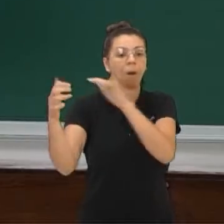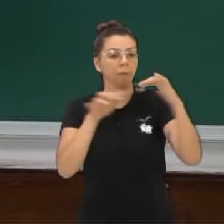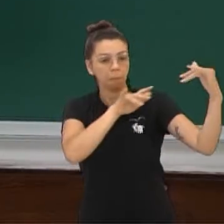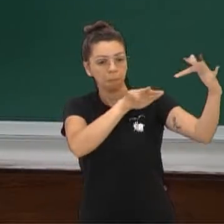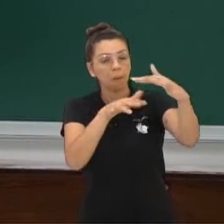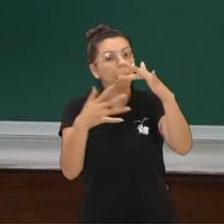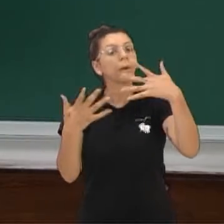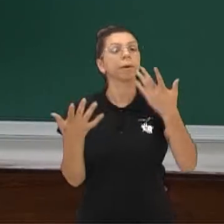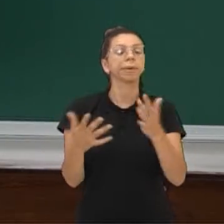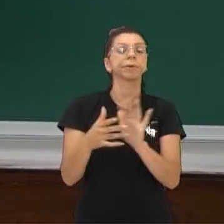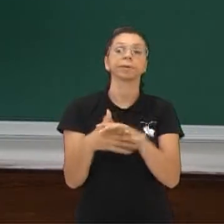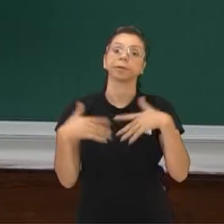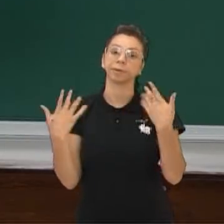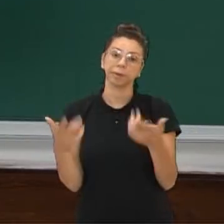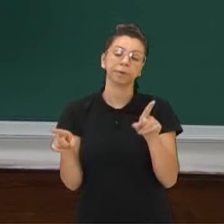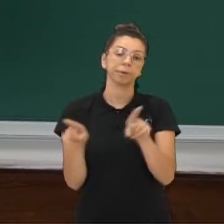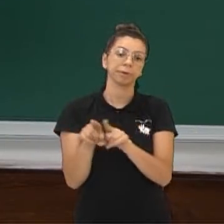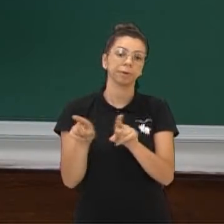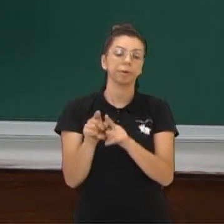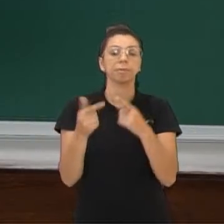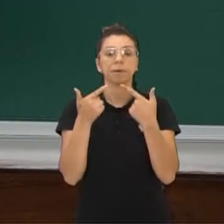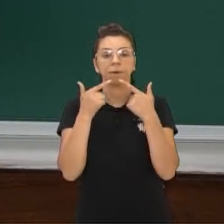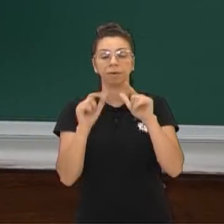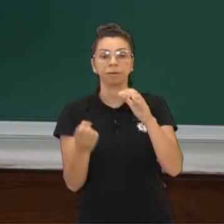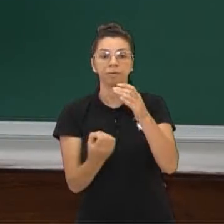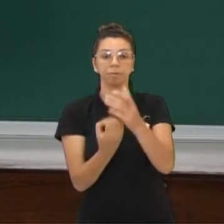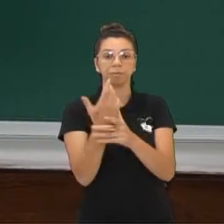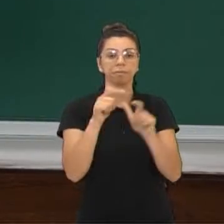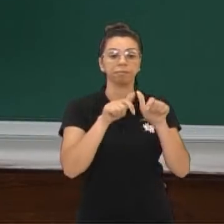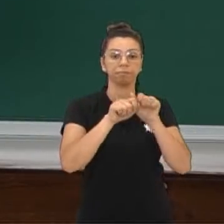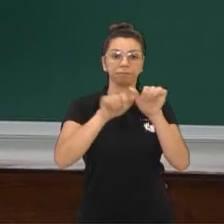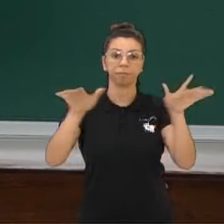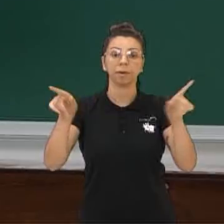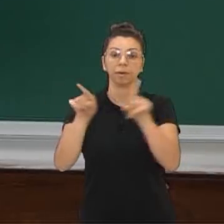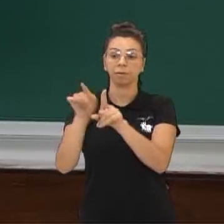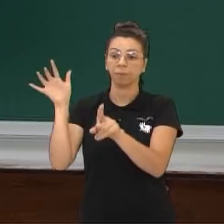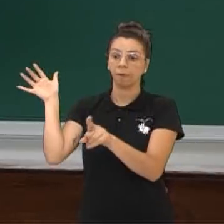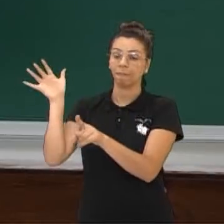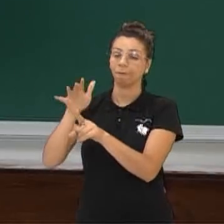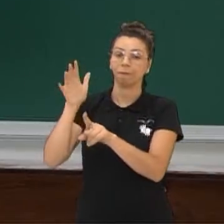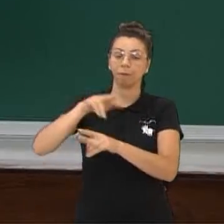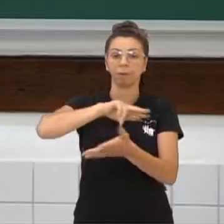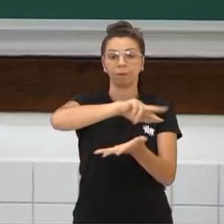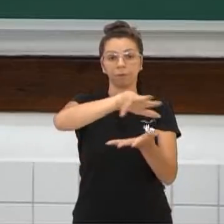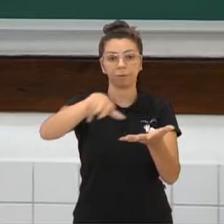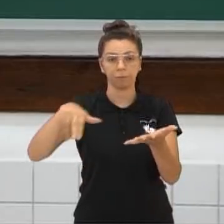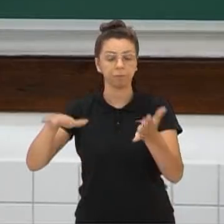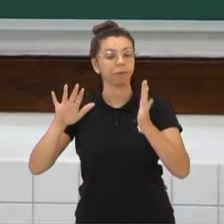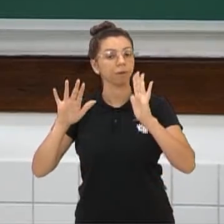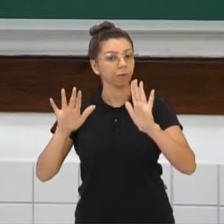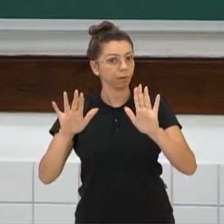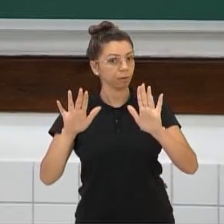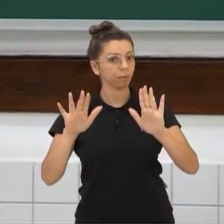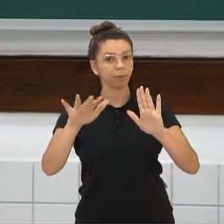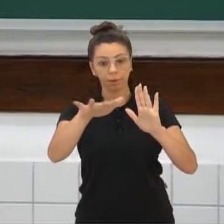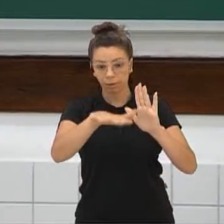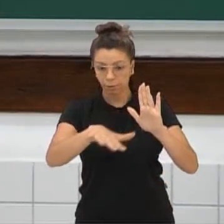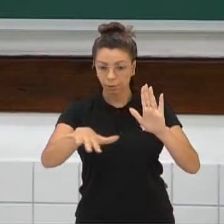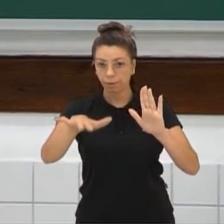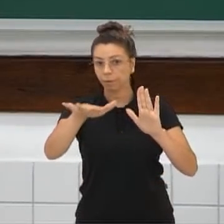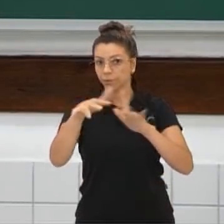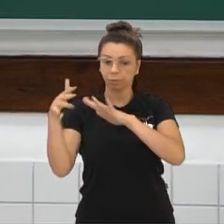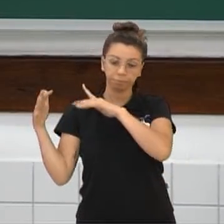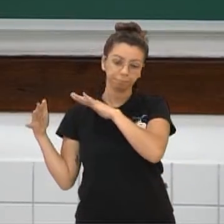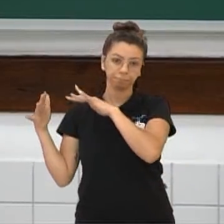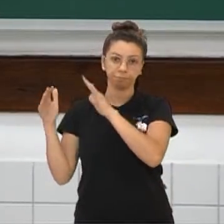que resultou na multiplicidade de suas origens e de influências variadas. Veja, essa região que foi invadida por